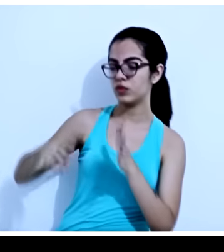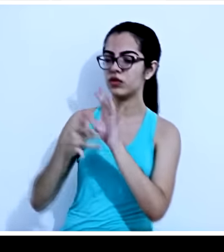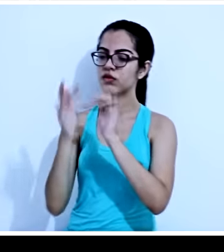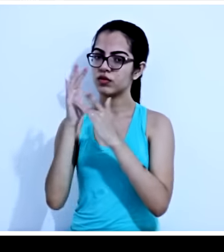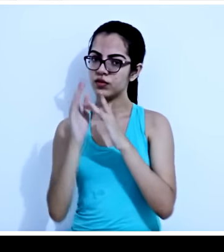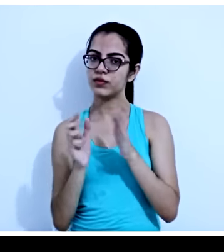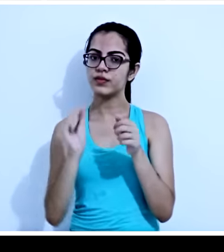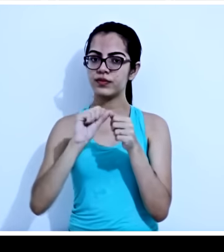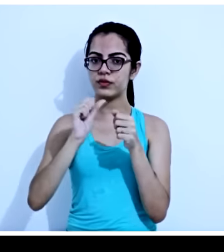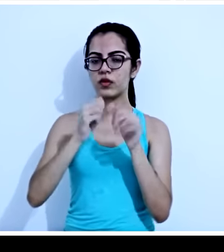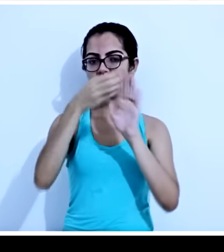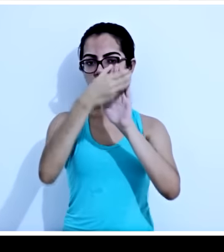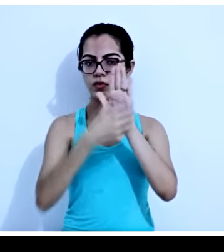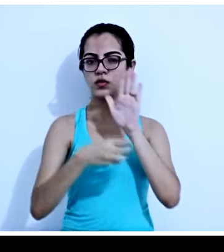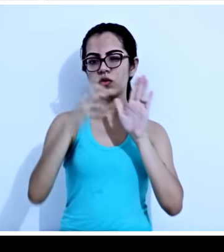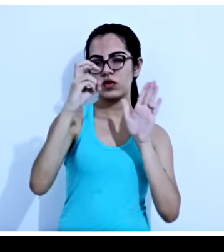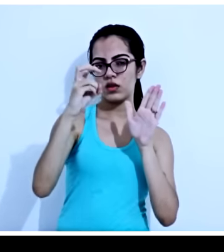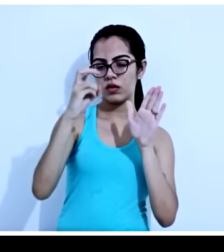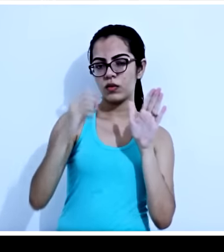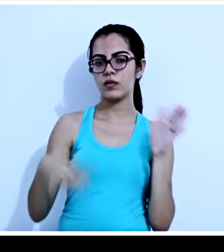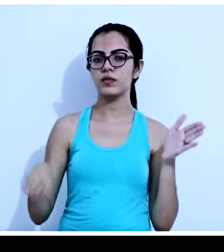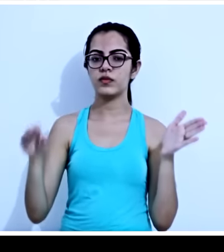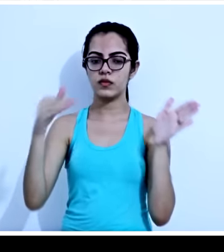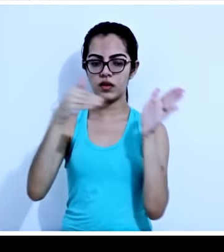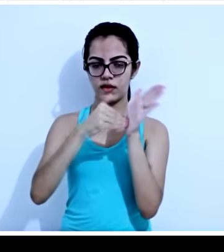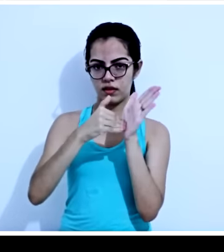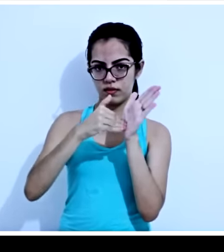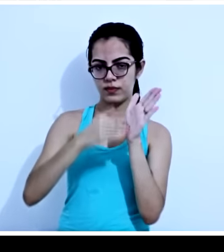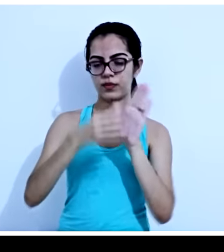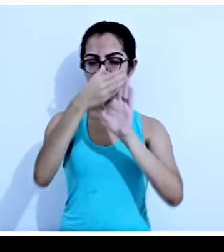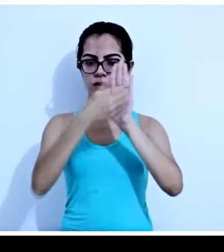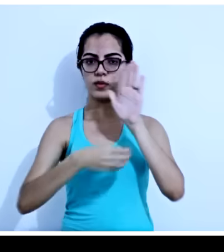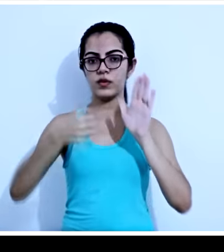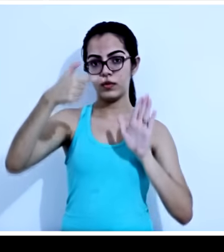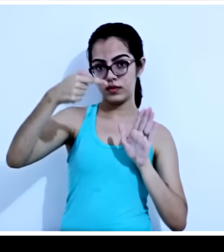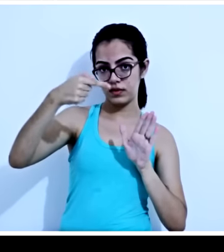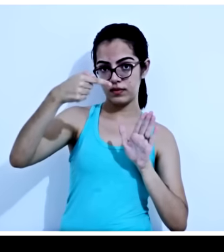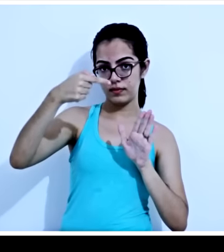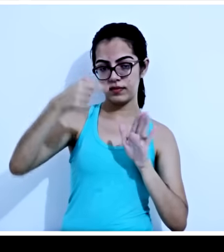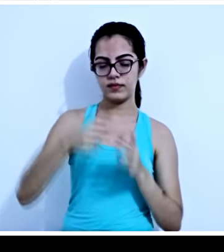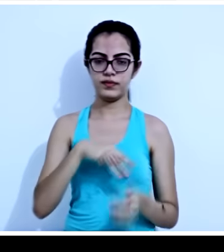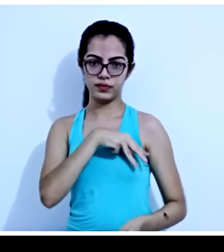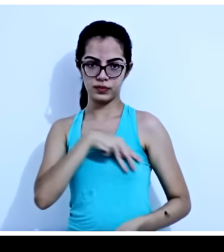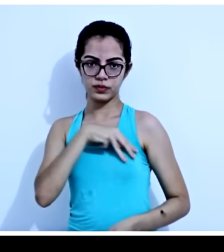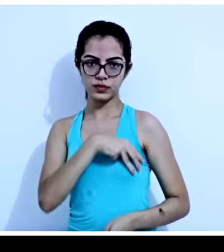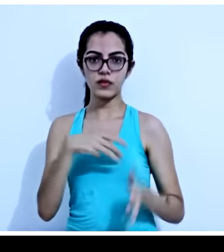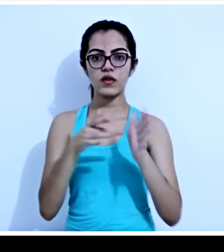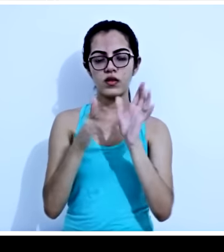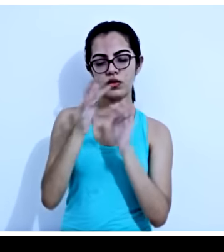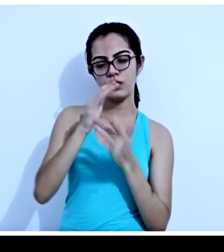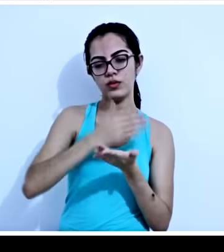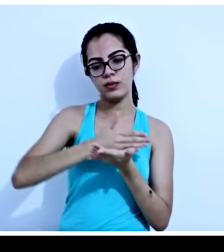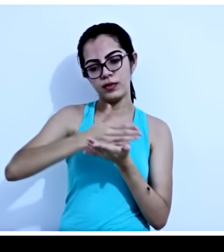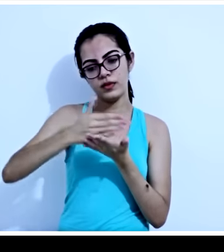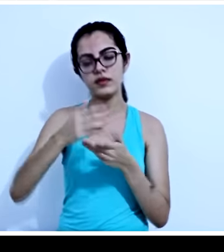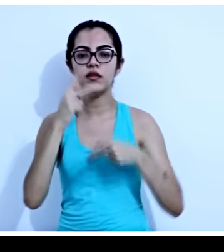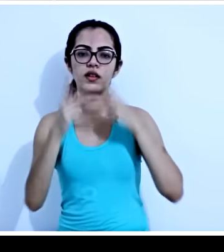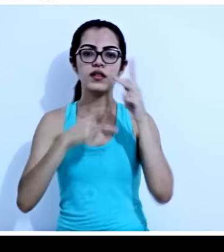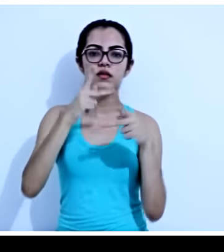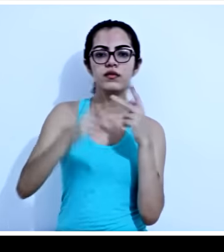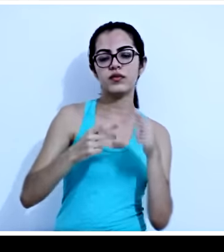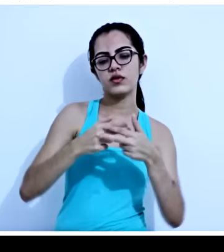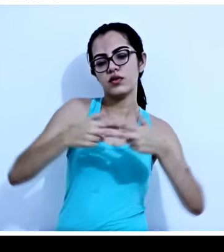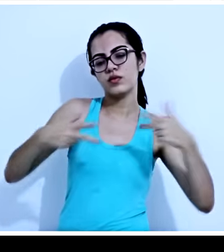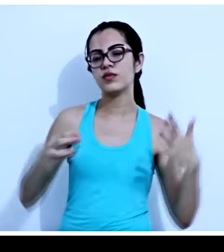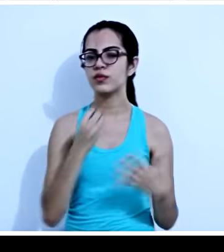do Evangelho de Mateus. Jesus começa falando sobre as bem-aventuranças, Jesus comenta sobre as